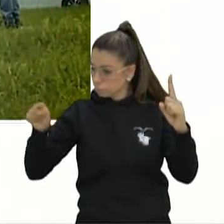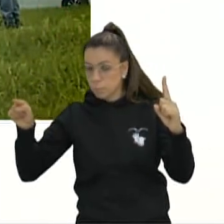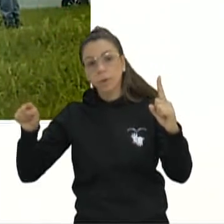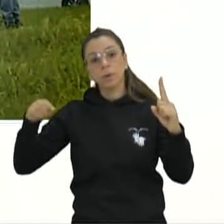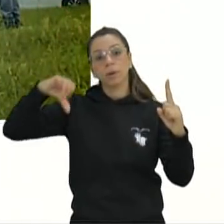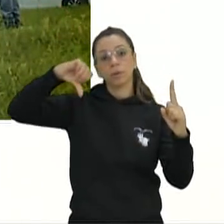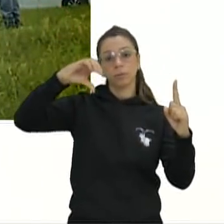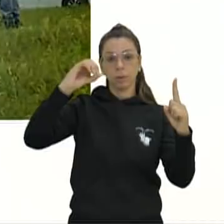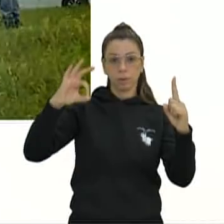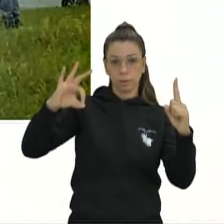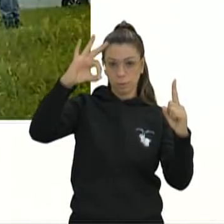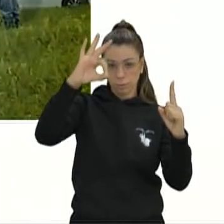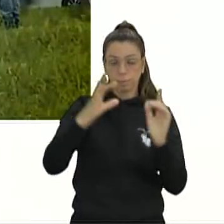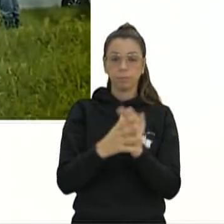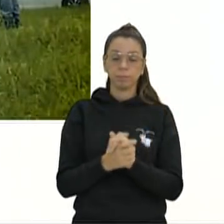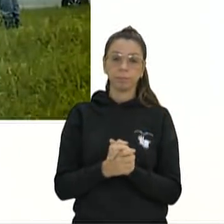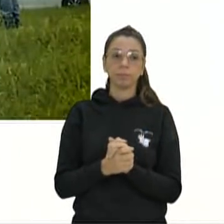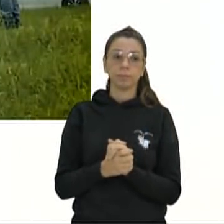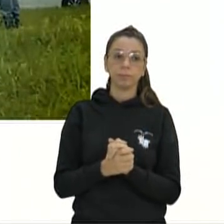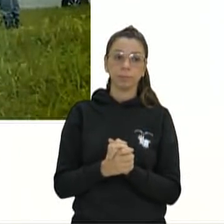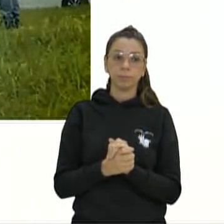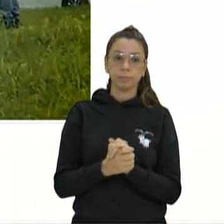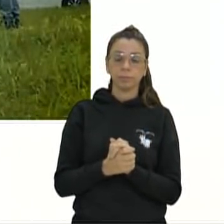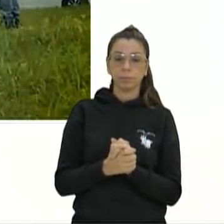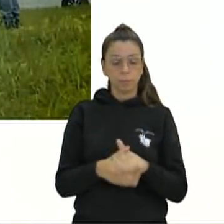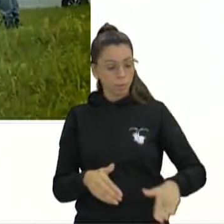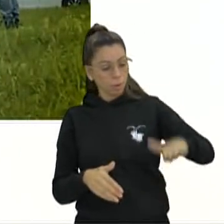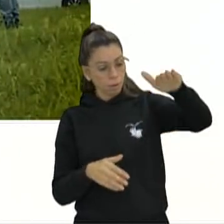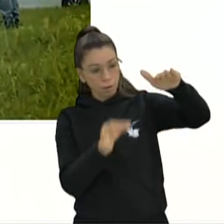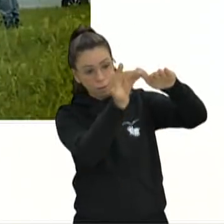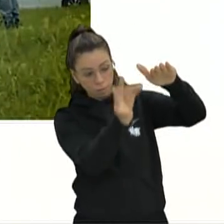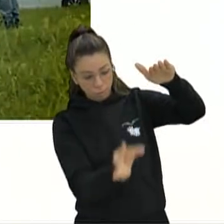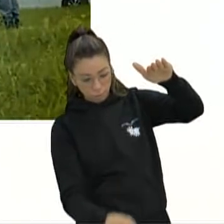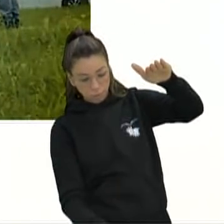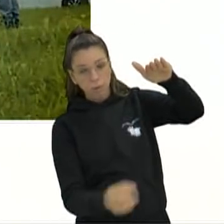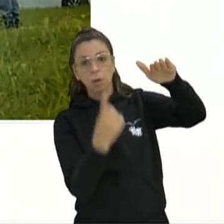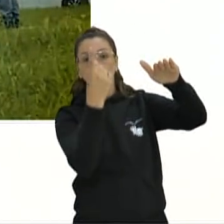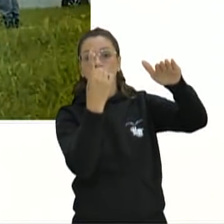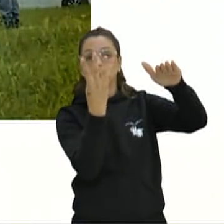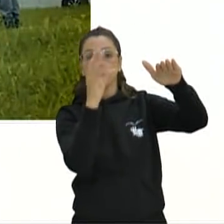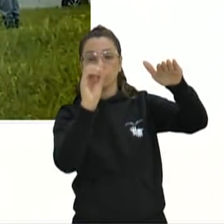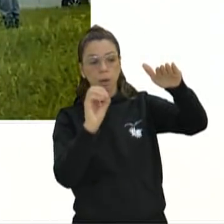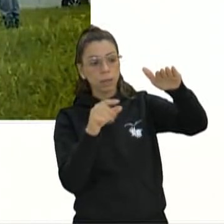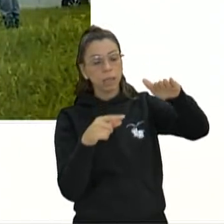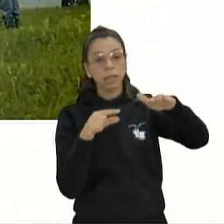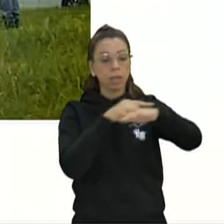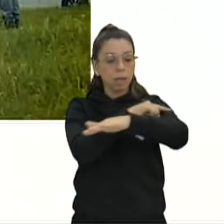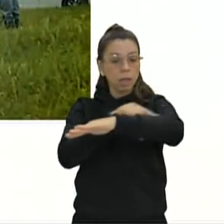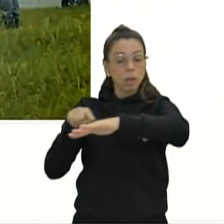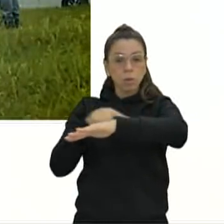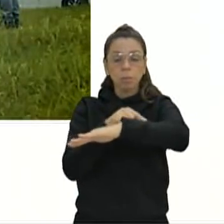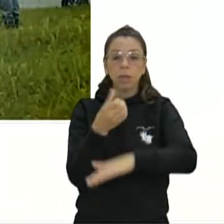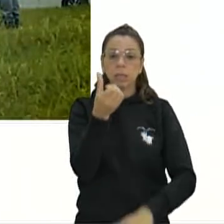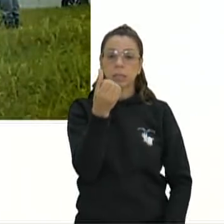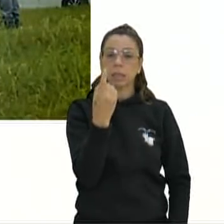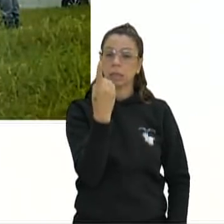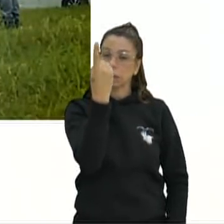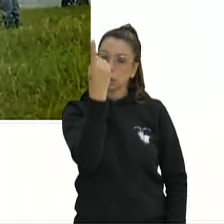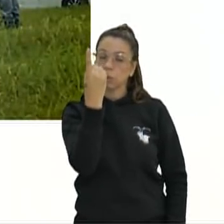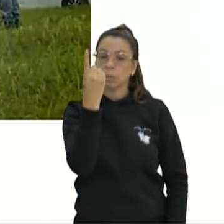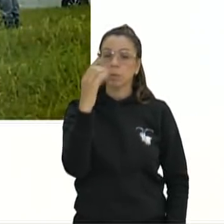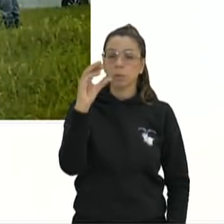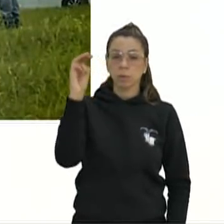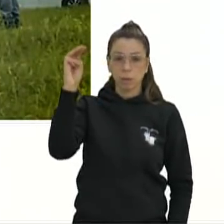lá. A medida dele é 1,40 m e a medida do braço aproximadamente 61 centímetros e aqui nós temos algo em torno de